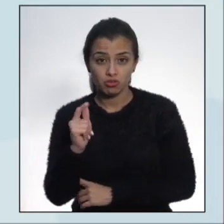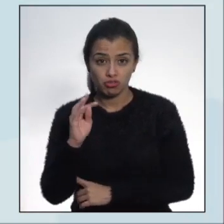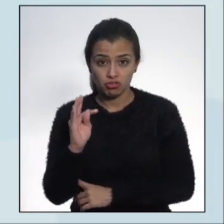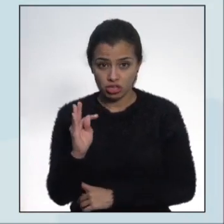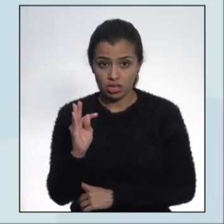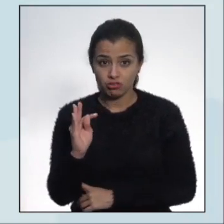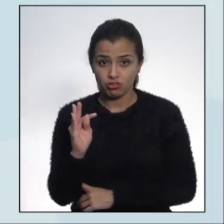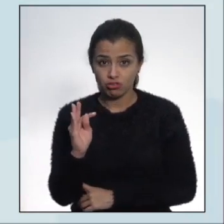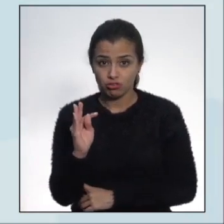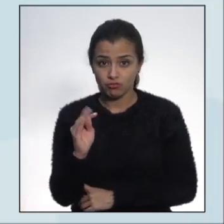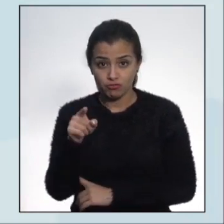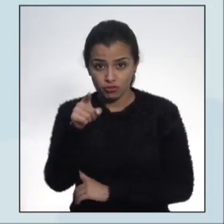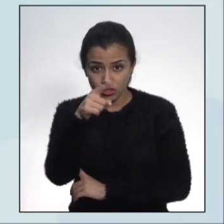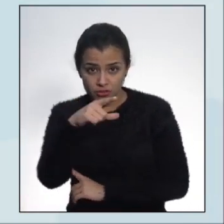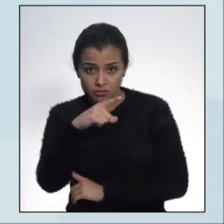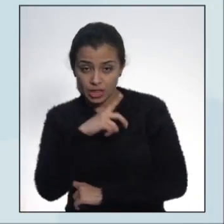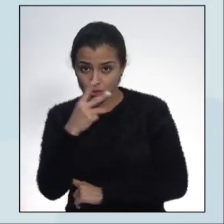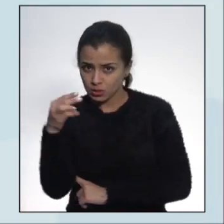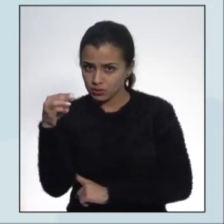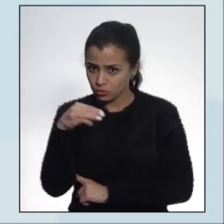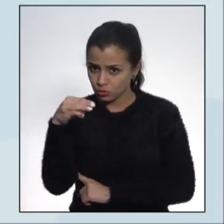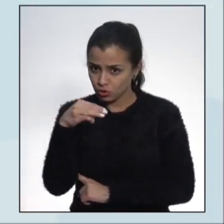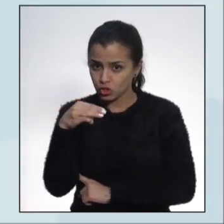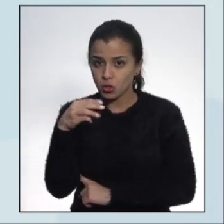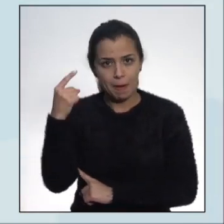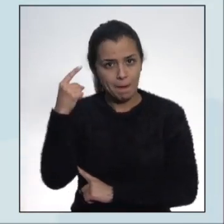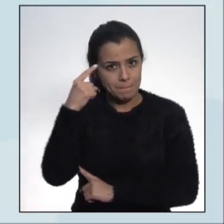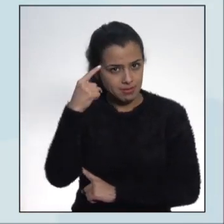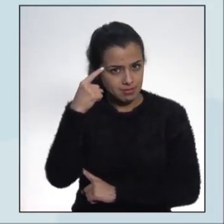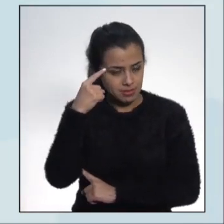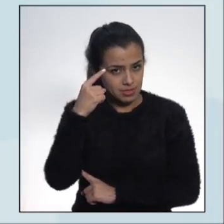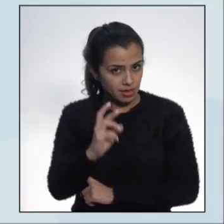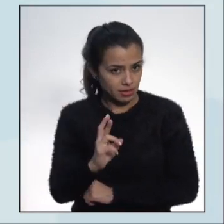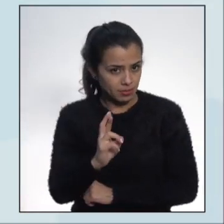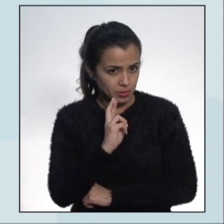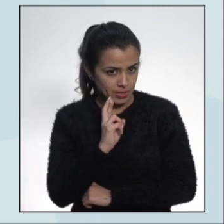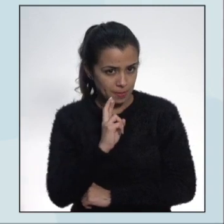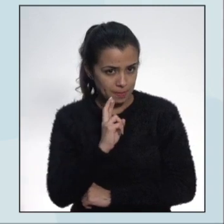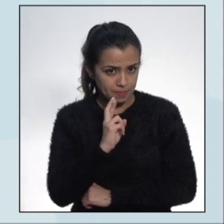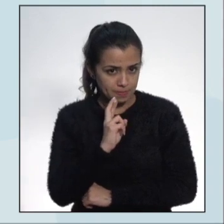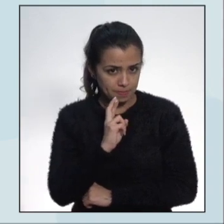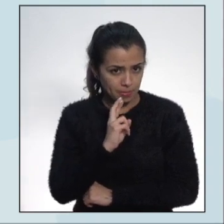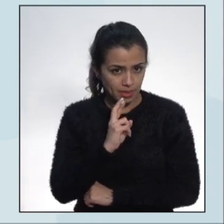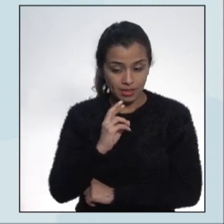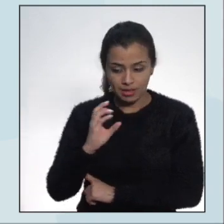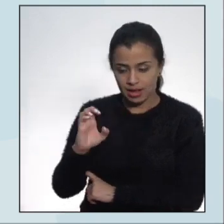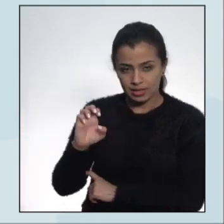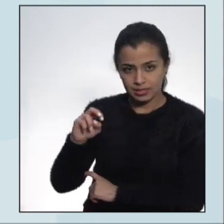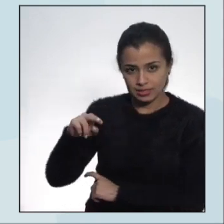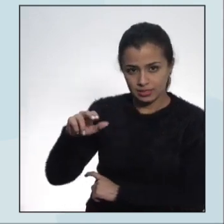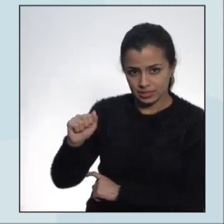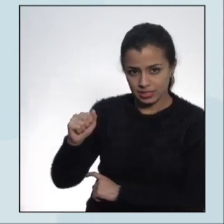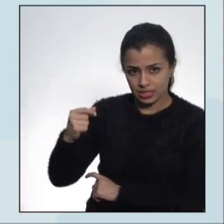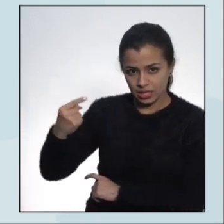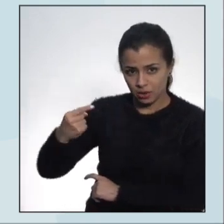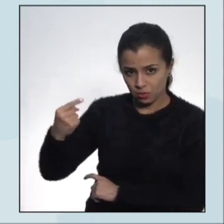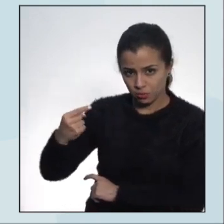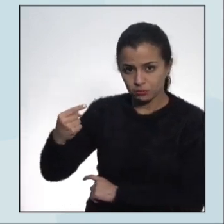Vamos dar 2 minutinhos para vocês pensarem direitinho e respondam. Na cena 1, há indícios que antecipam o caráter de